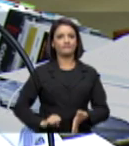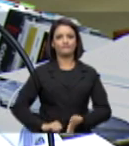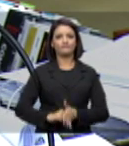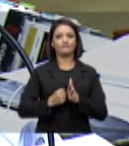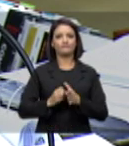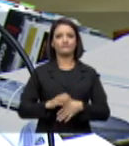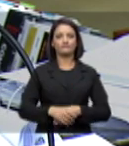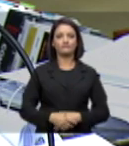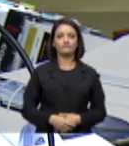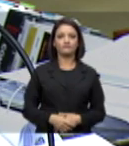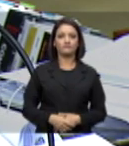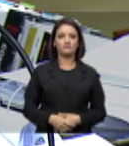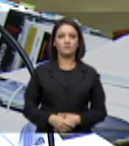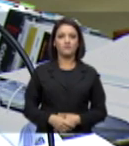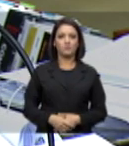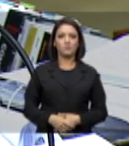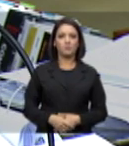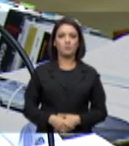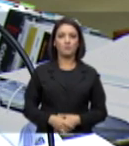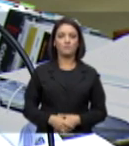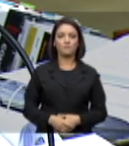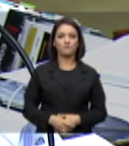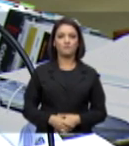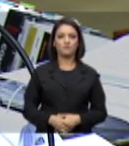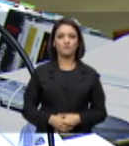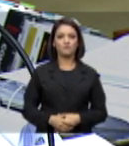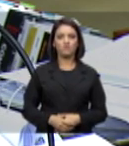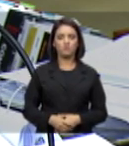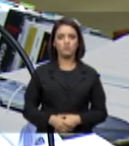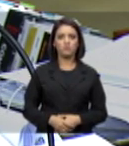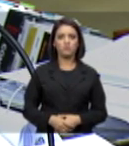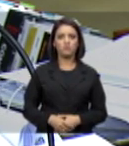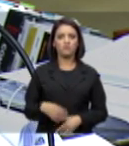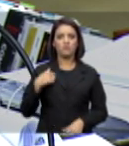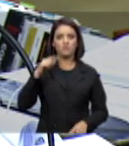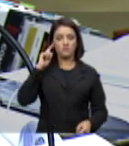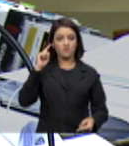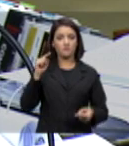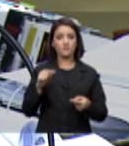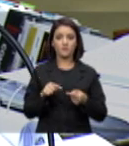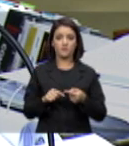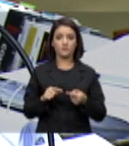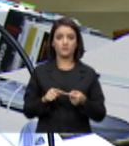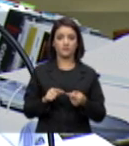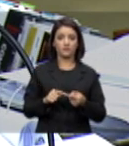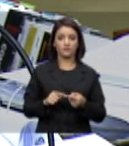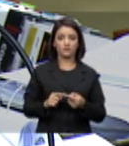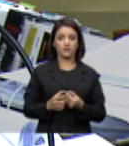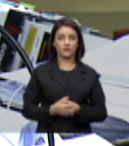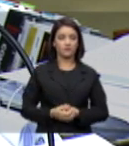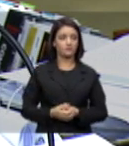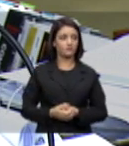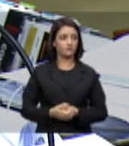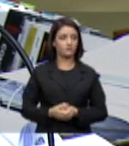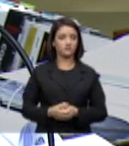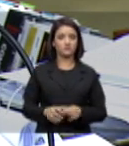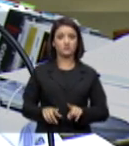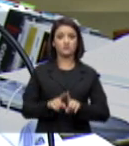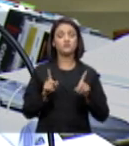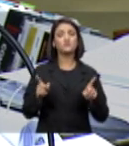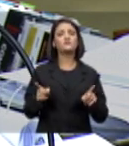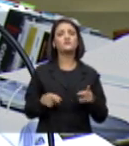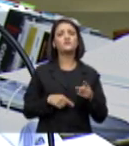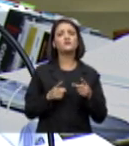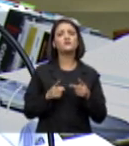aspecto é concordo com sua excelência no tocante a ilegitimidade é do amicus curiae agora o